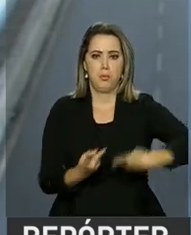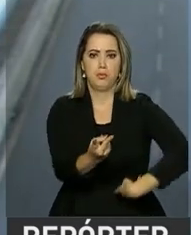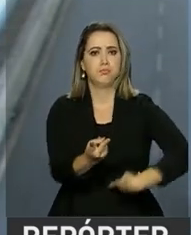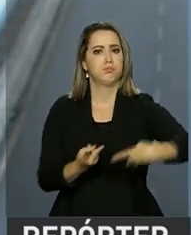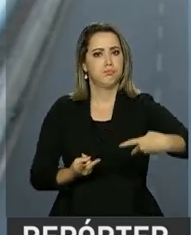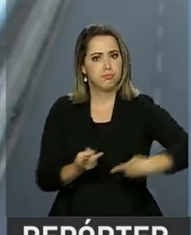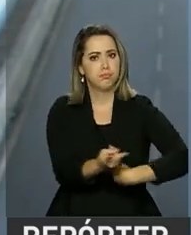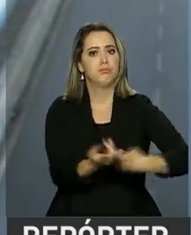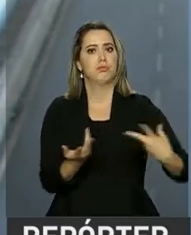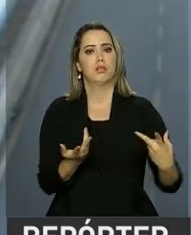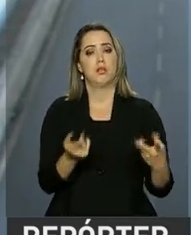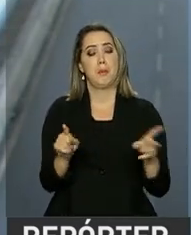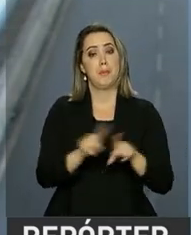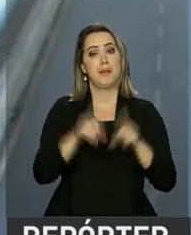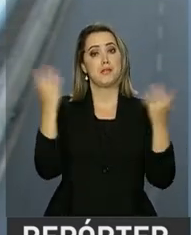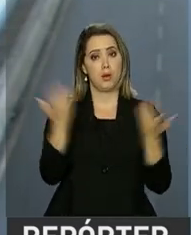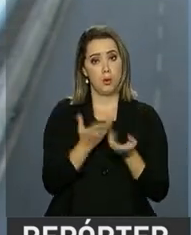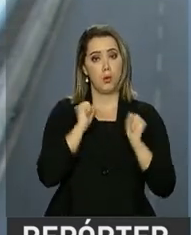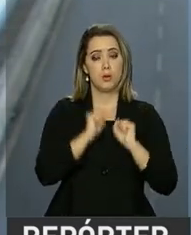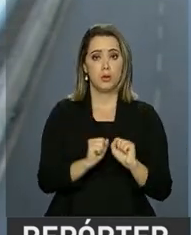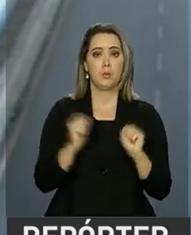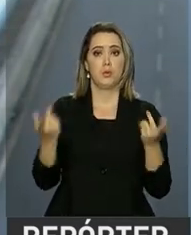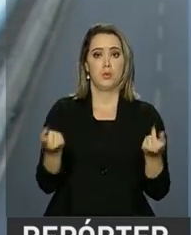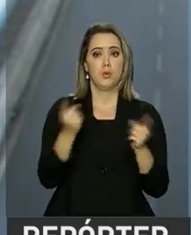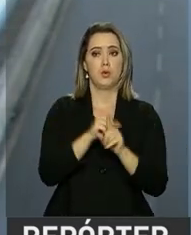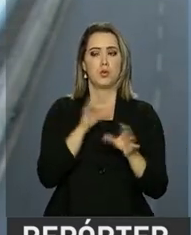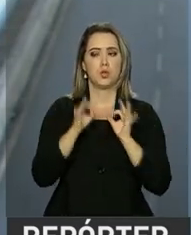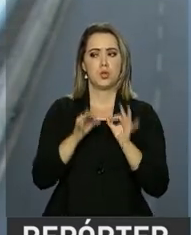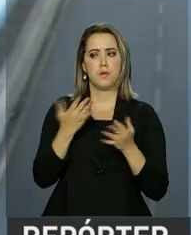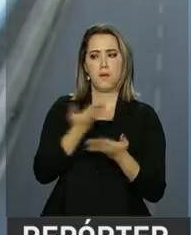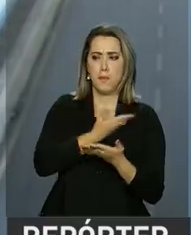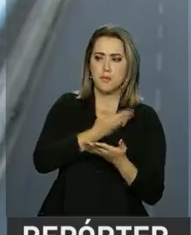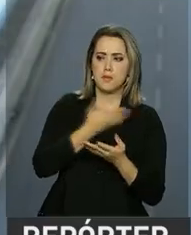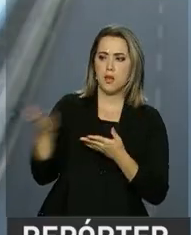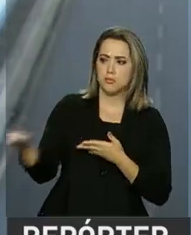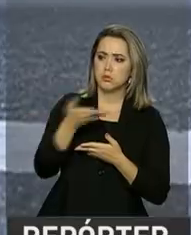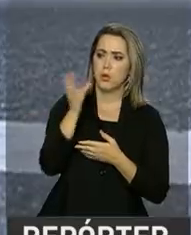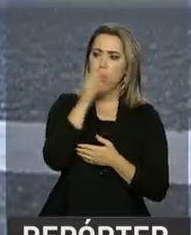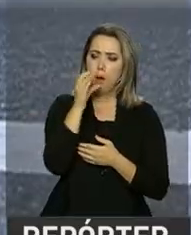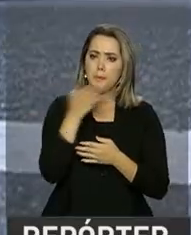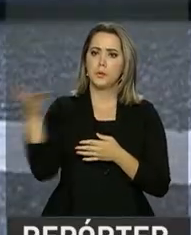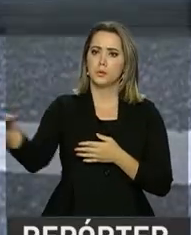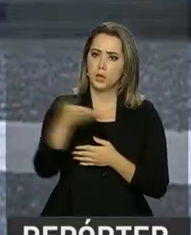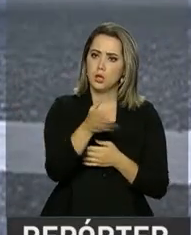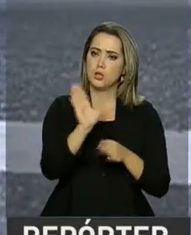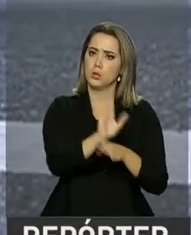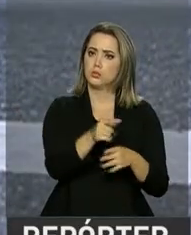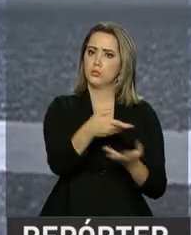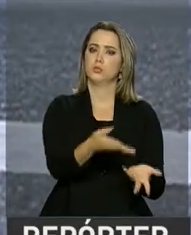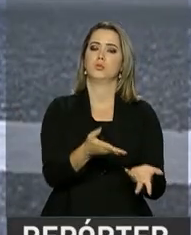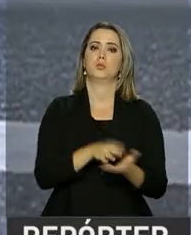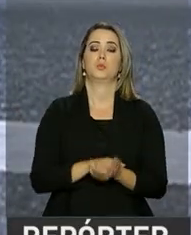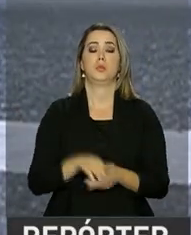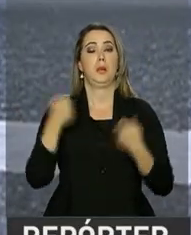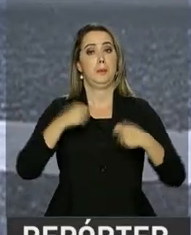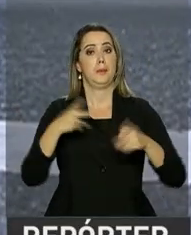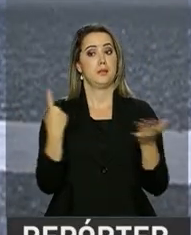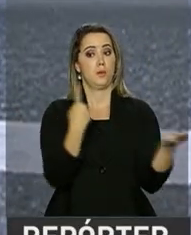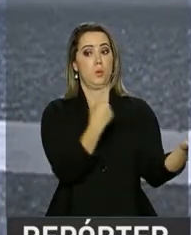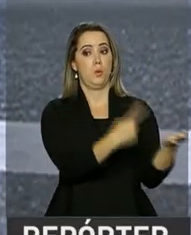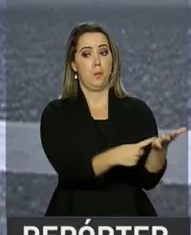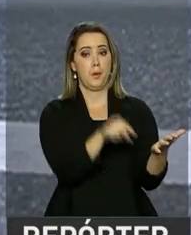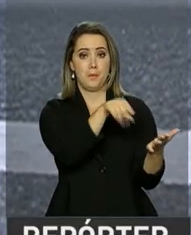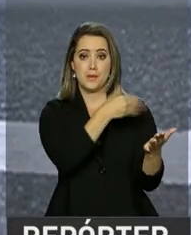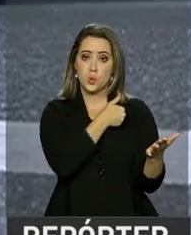como esta poderão ser resolvidas de forma amigável e rápida isso vai depender de um acordo entre o governo e a